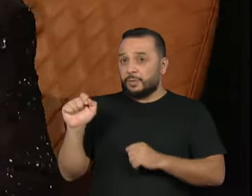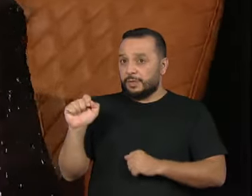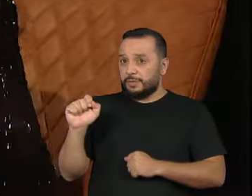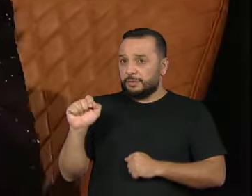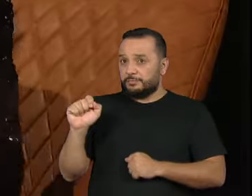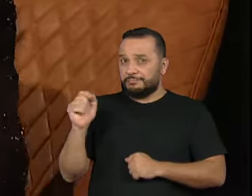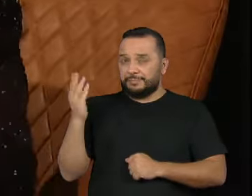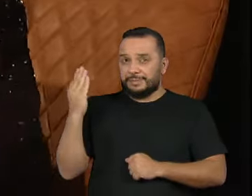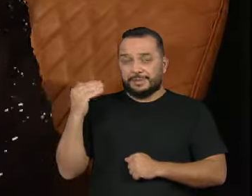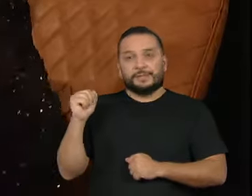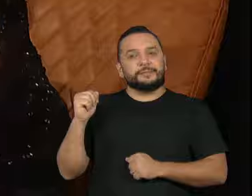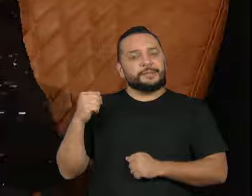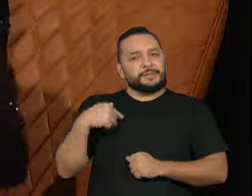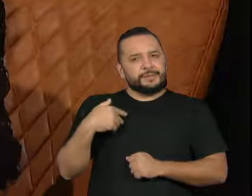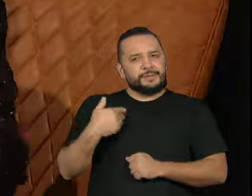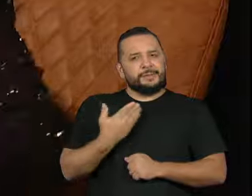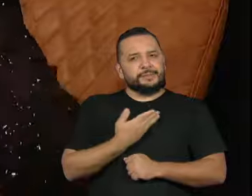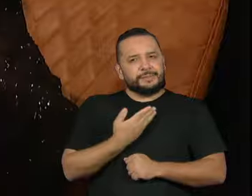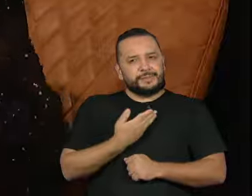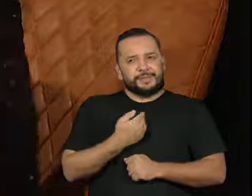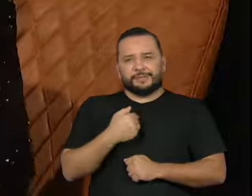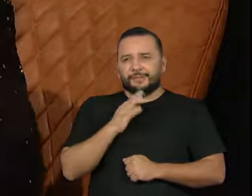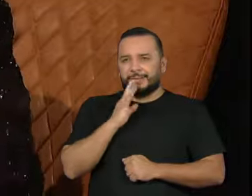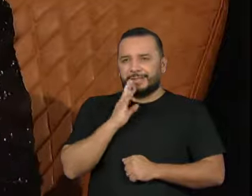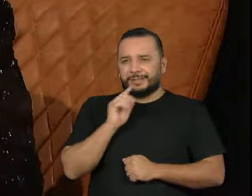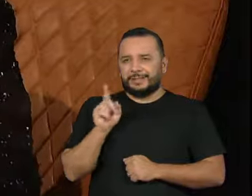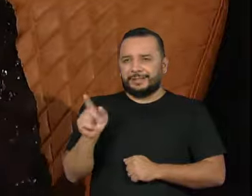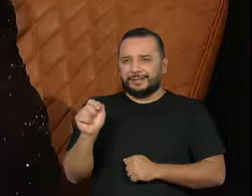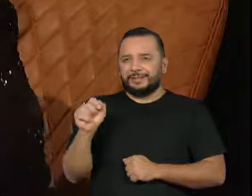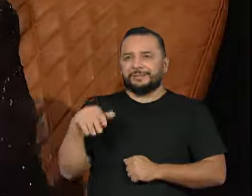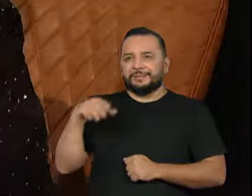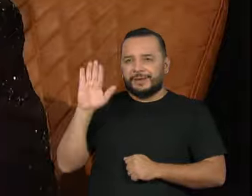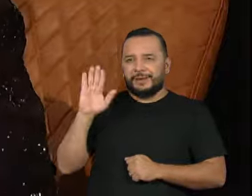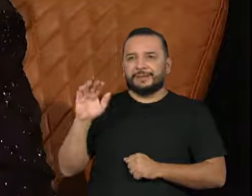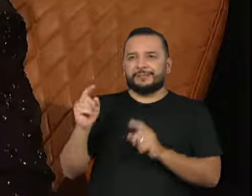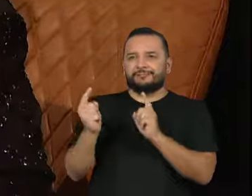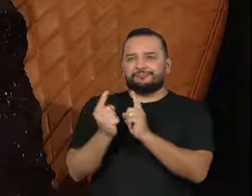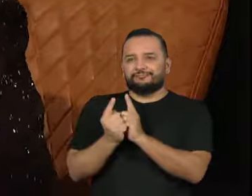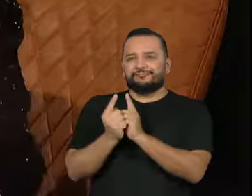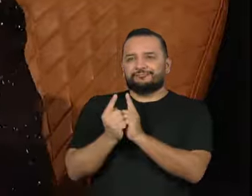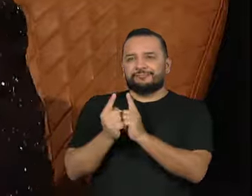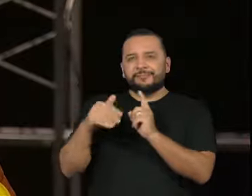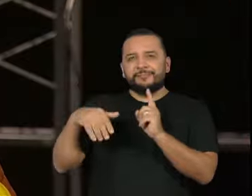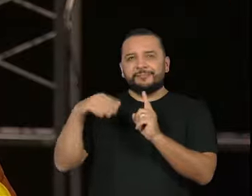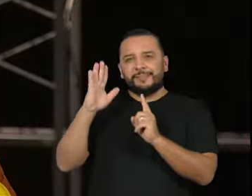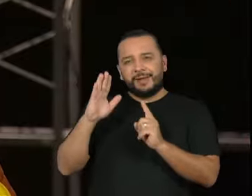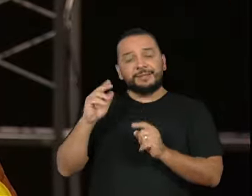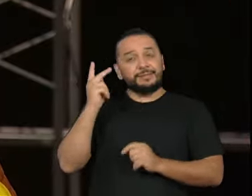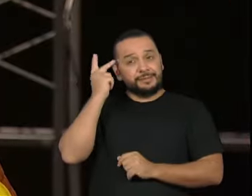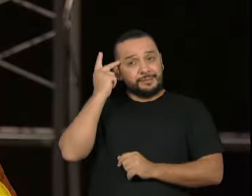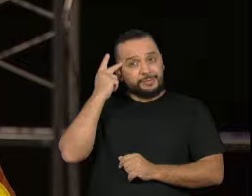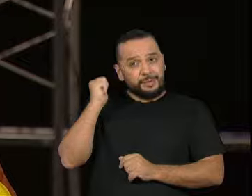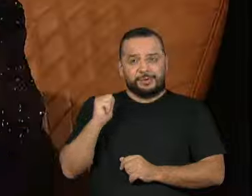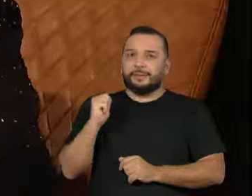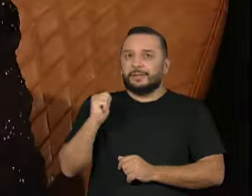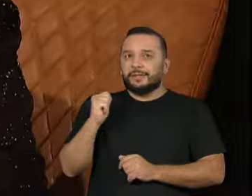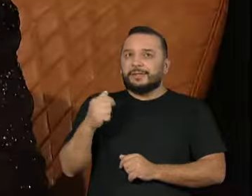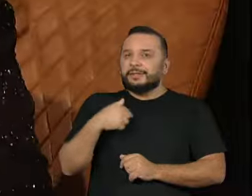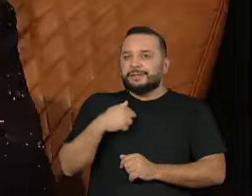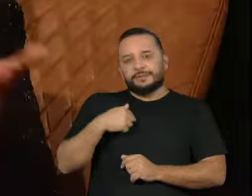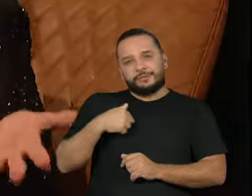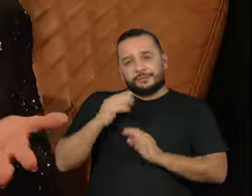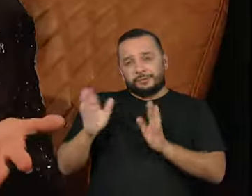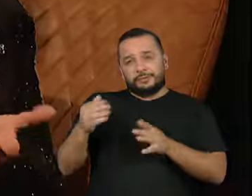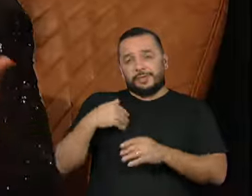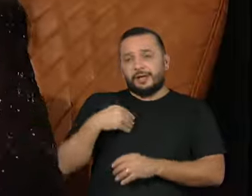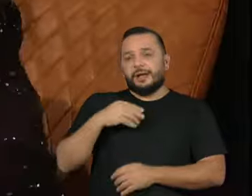minha amizade, assim, conhecer mais, conversar mais, foi em São Paulo, na Baiuca. Eu vim para Baiuca, né? O